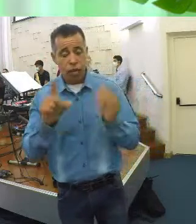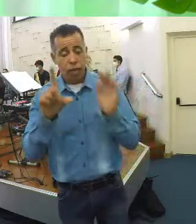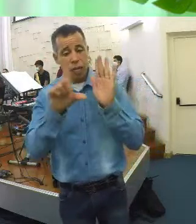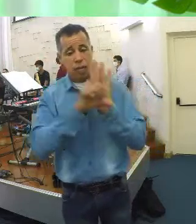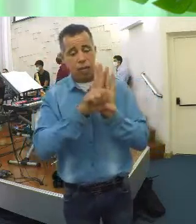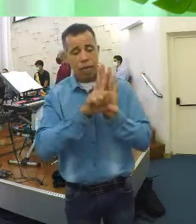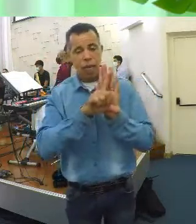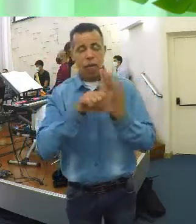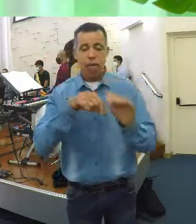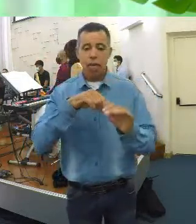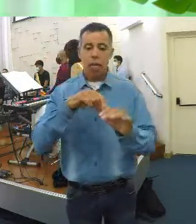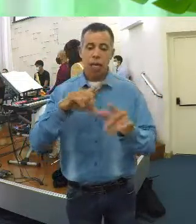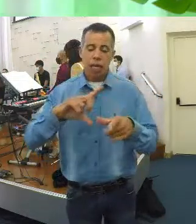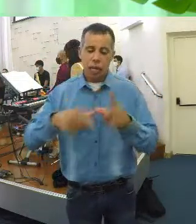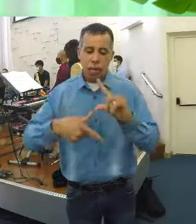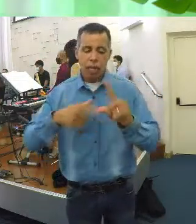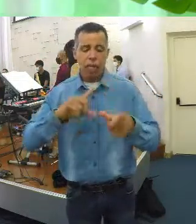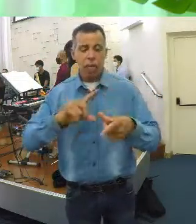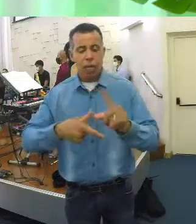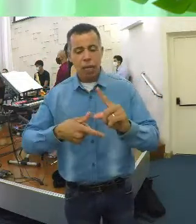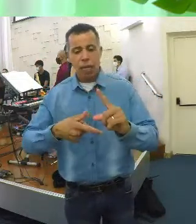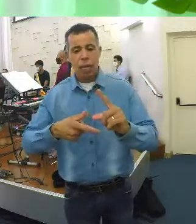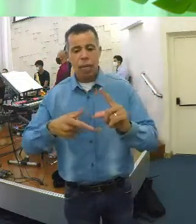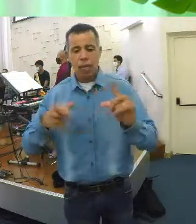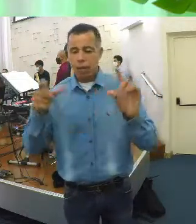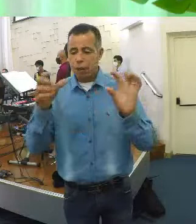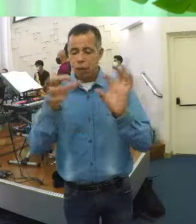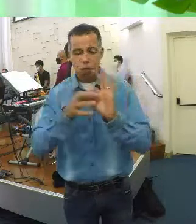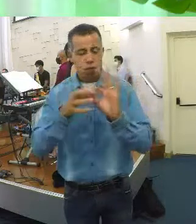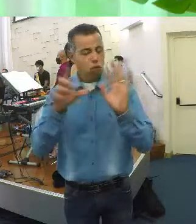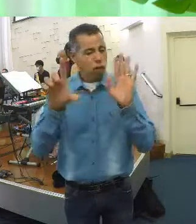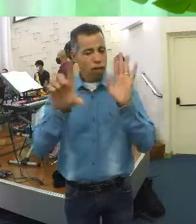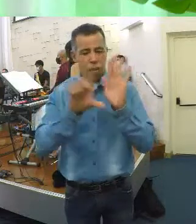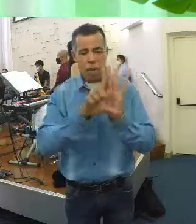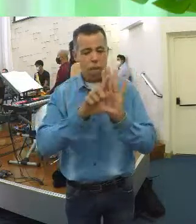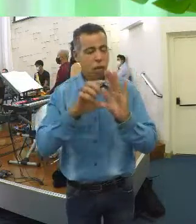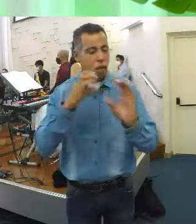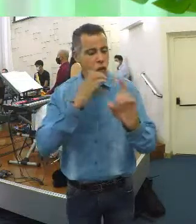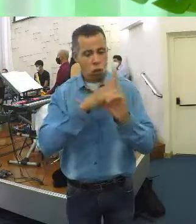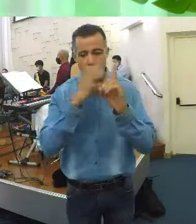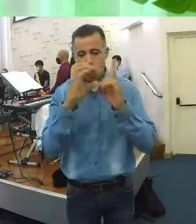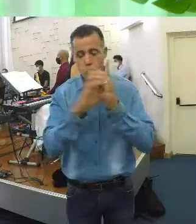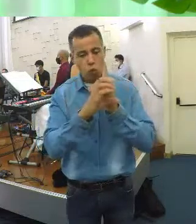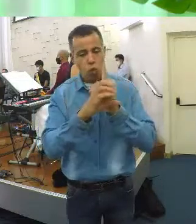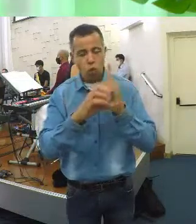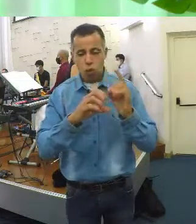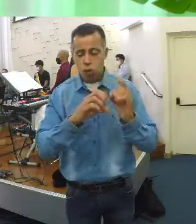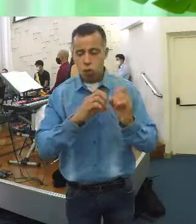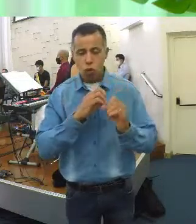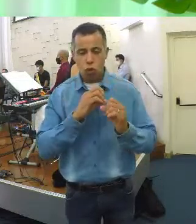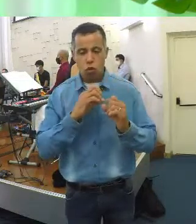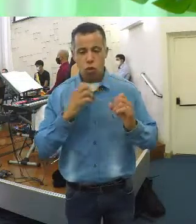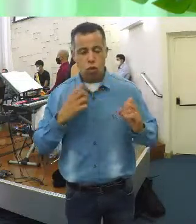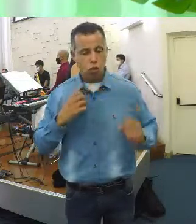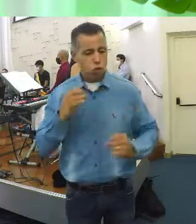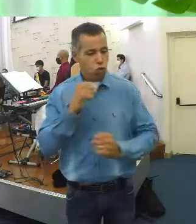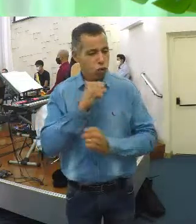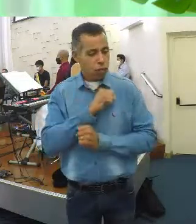os profetas, os pactos, irmãos, o culto, os sacerdotes. Vejam que a palavra de Deus diz no